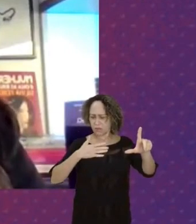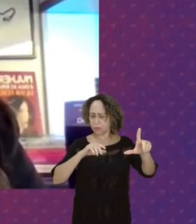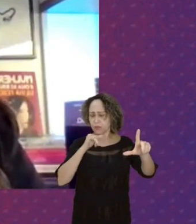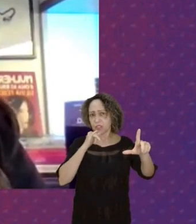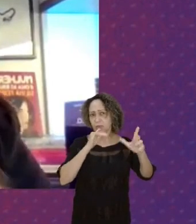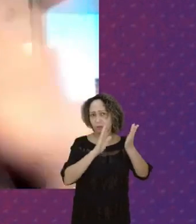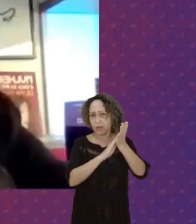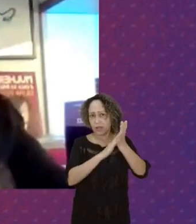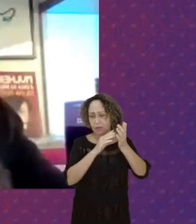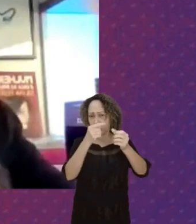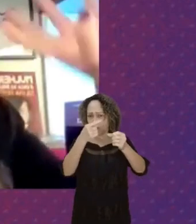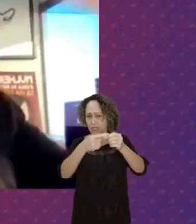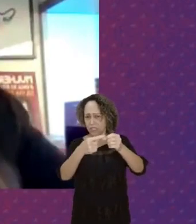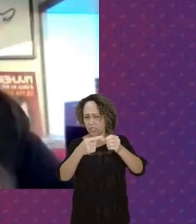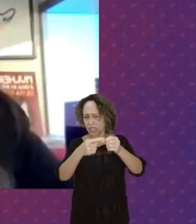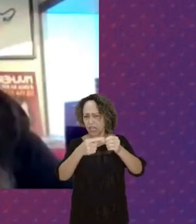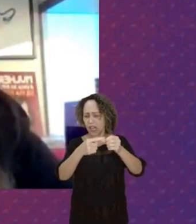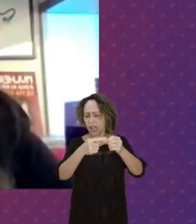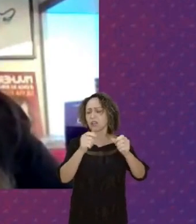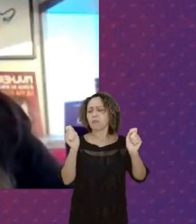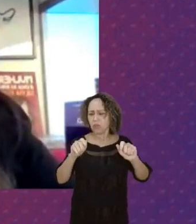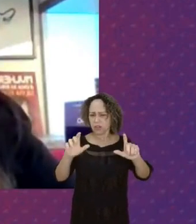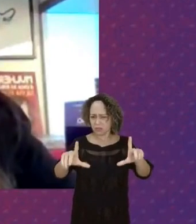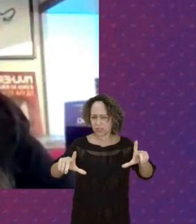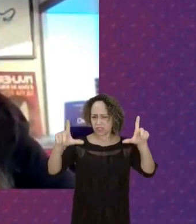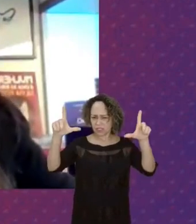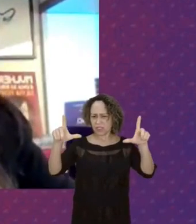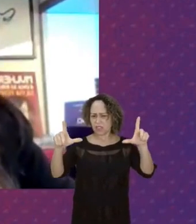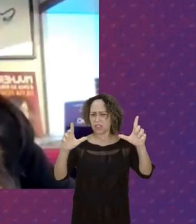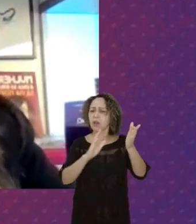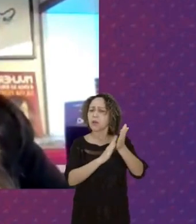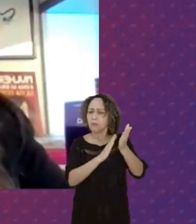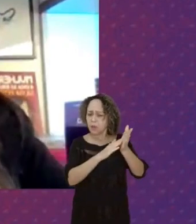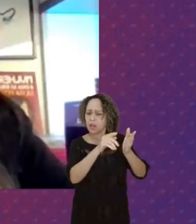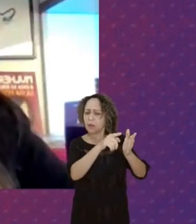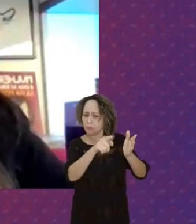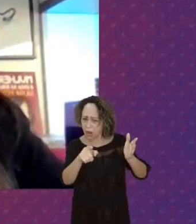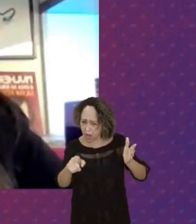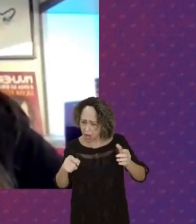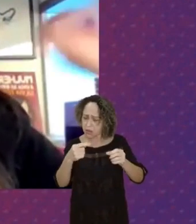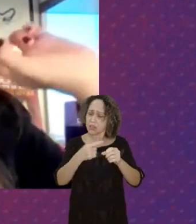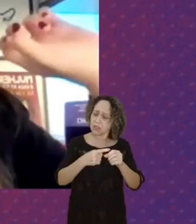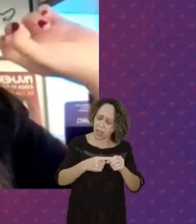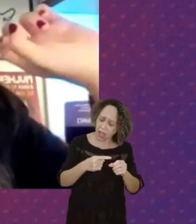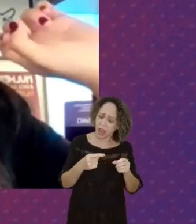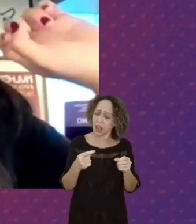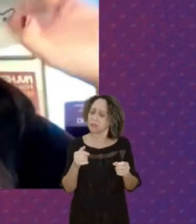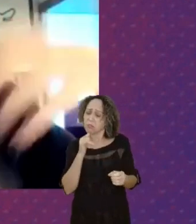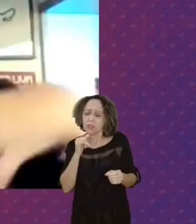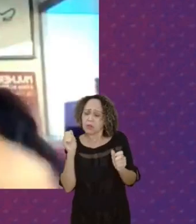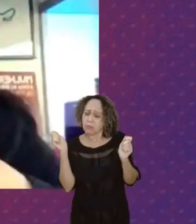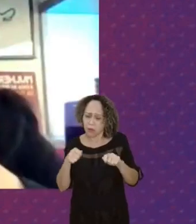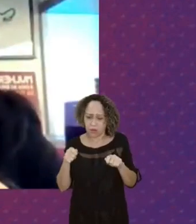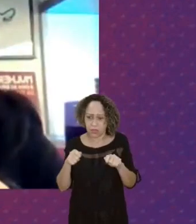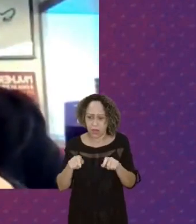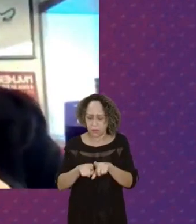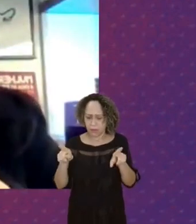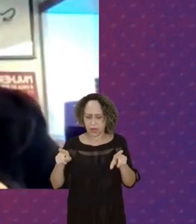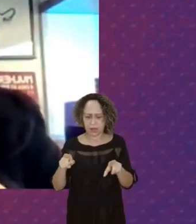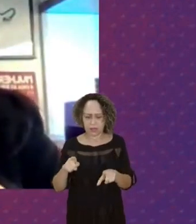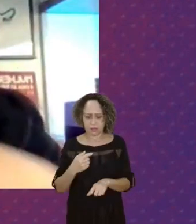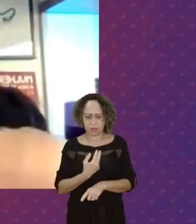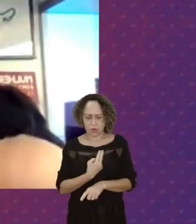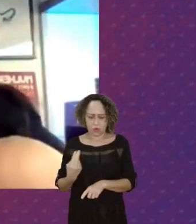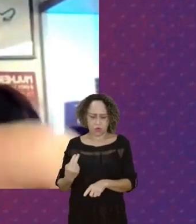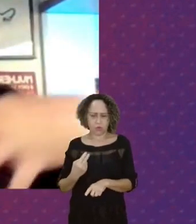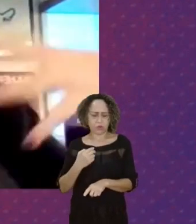aniversário, né? Um outdoor. Você pode fazer um outdoor, mas desde que não tenha nenhum conteúdo eleitoral. Um outdoor falando, né? Eu vou falar, eu